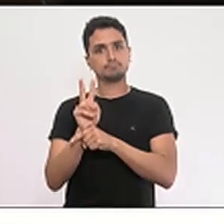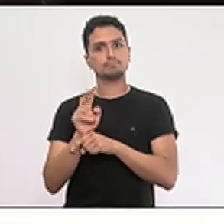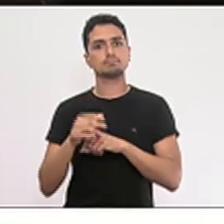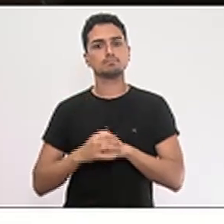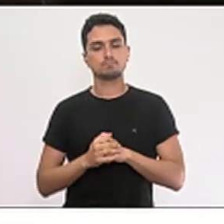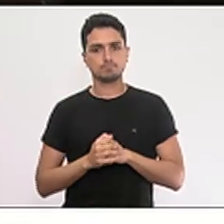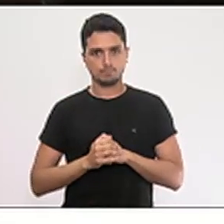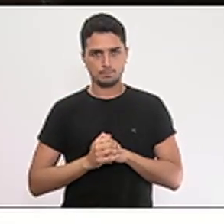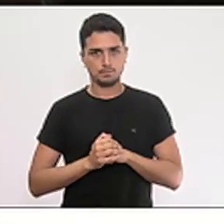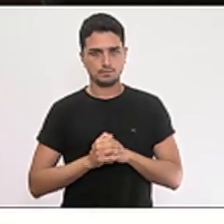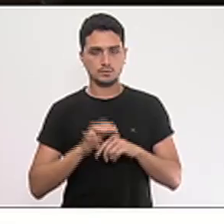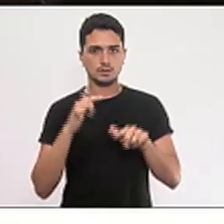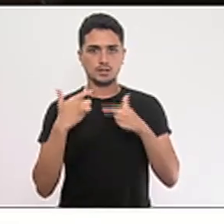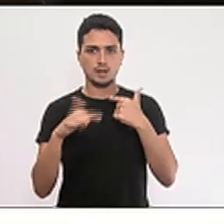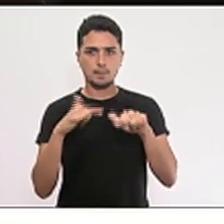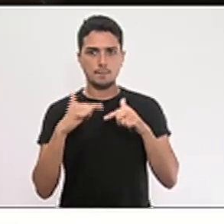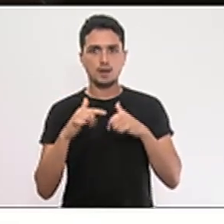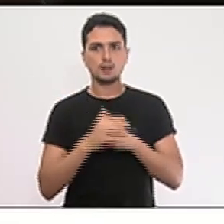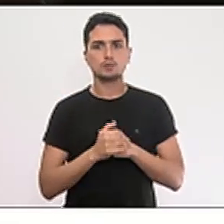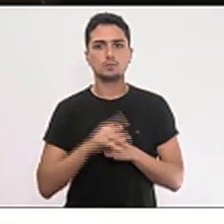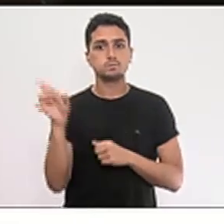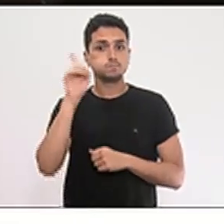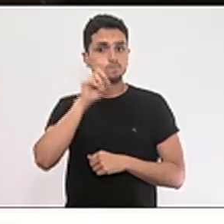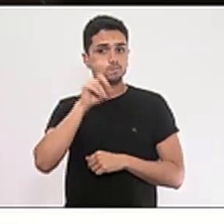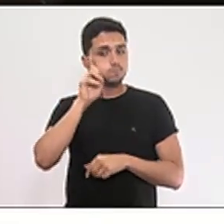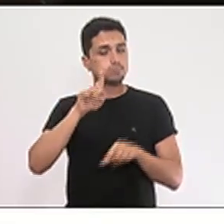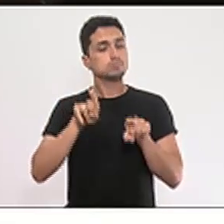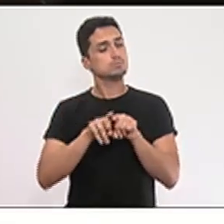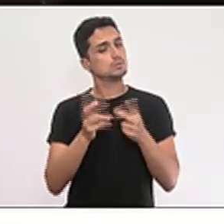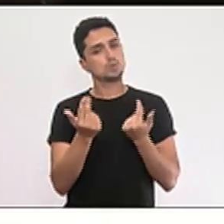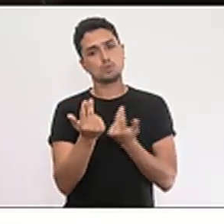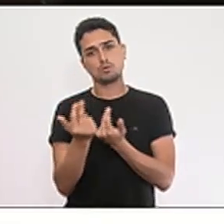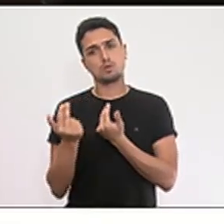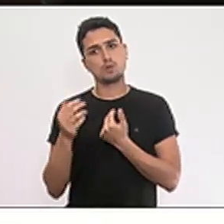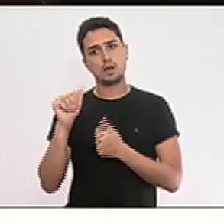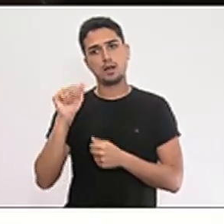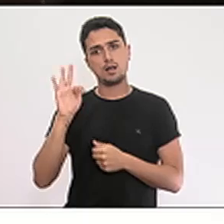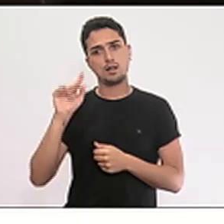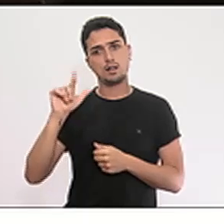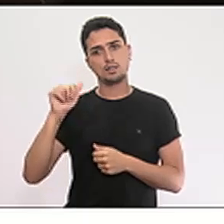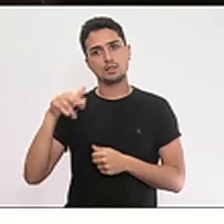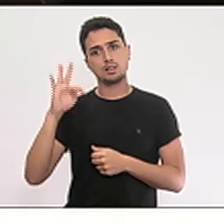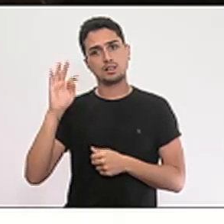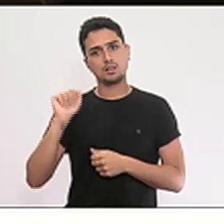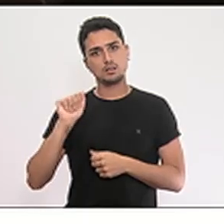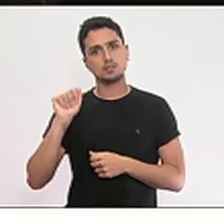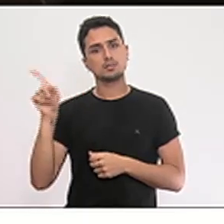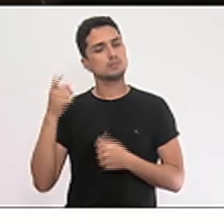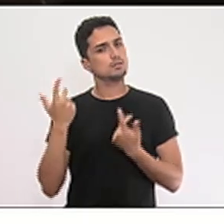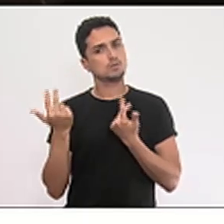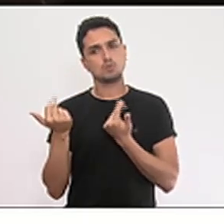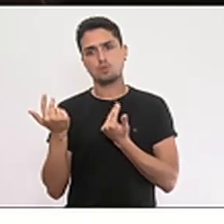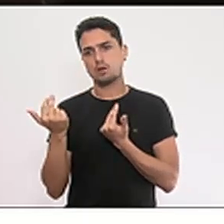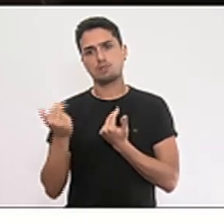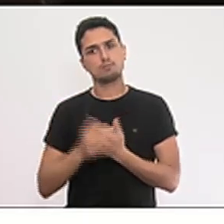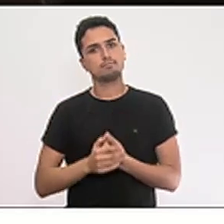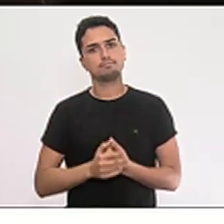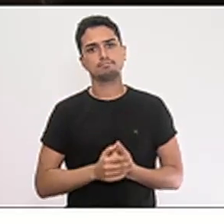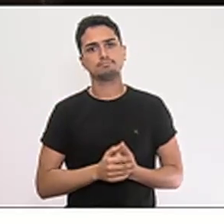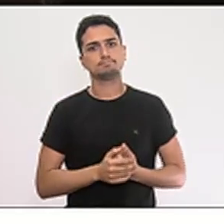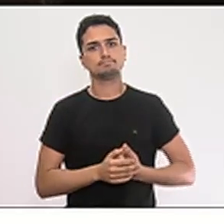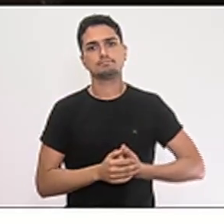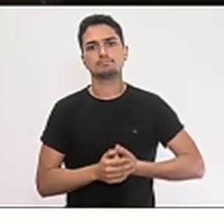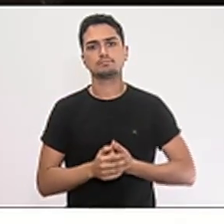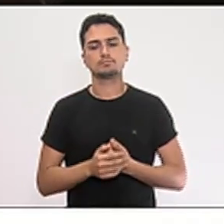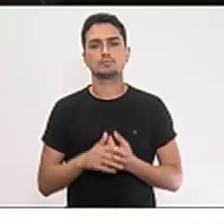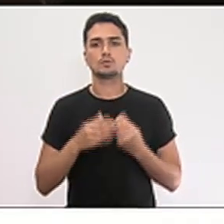Capitais grandes, nos Estados Unidos também, como Atlanta, por exemplo, na Geórgia. Então,